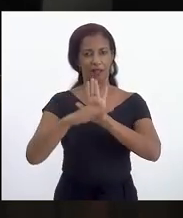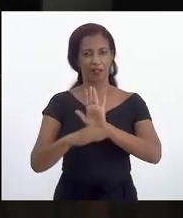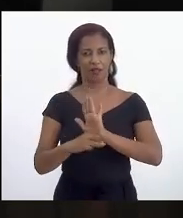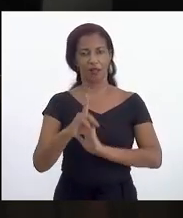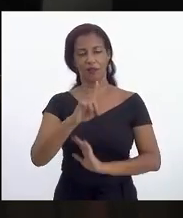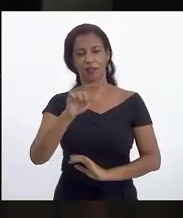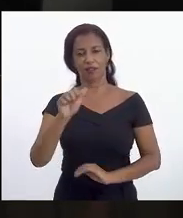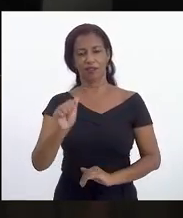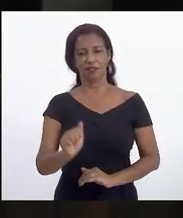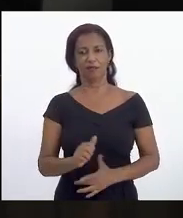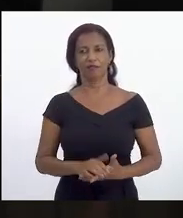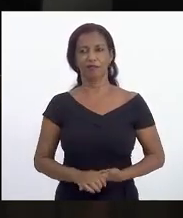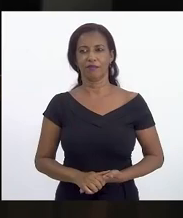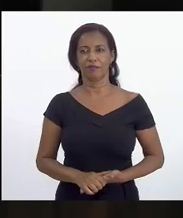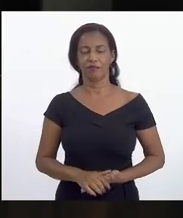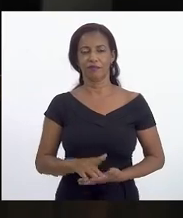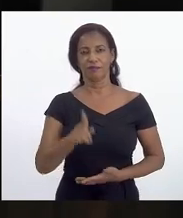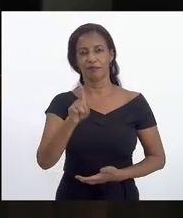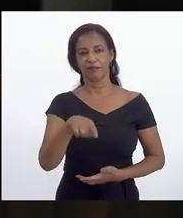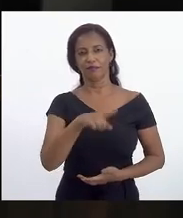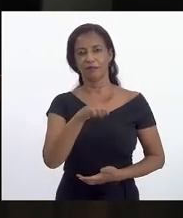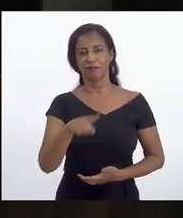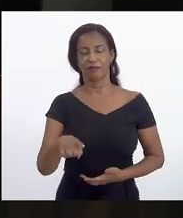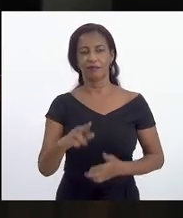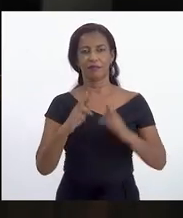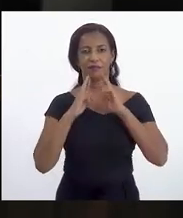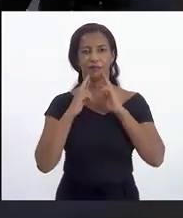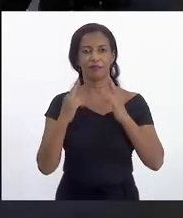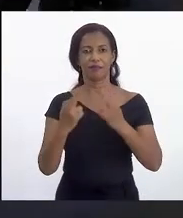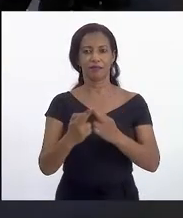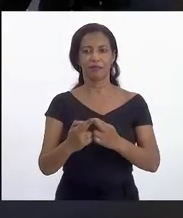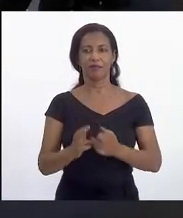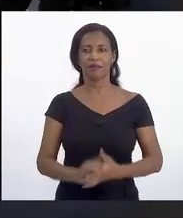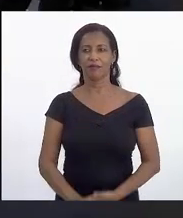do dia está suspenso seção 1